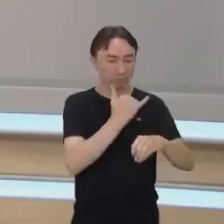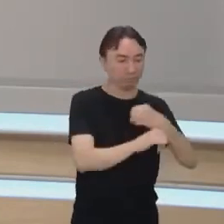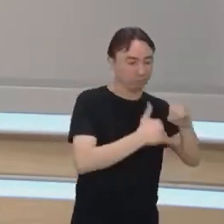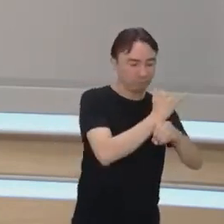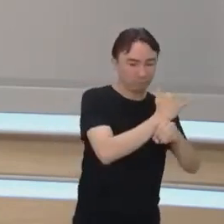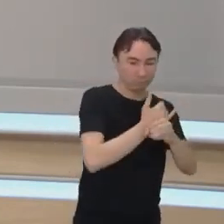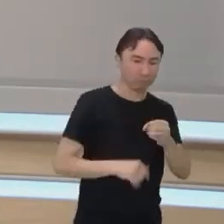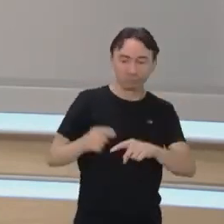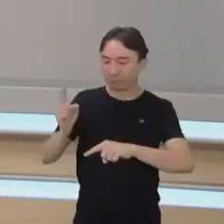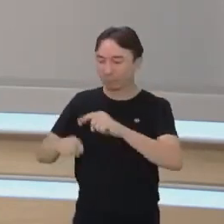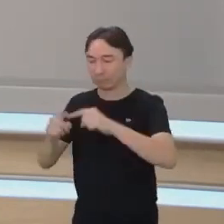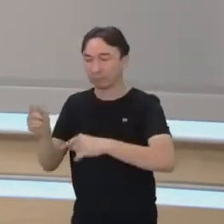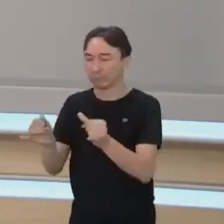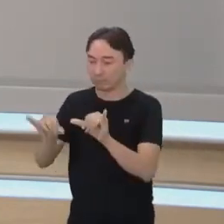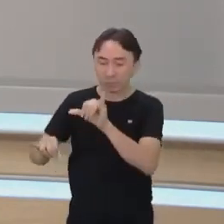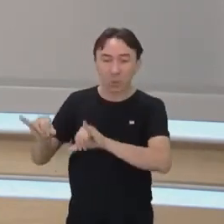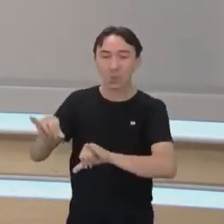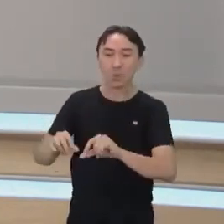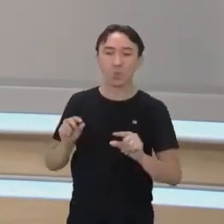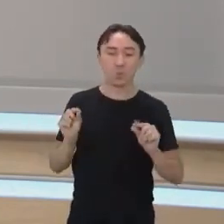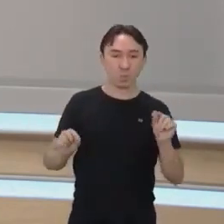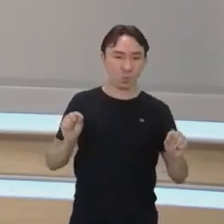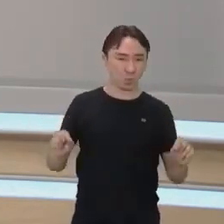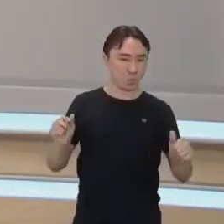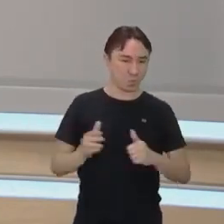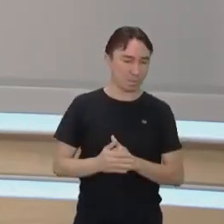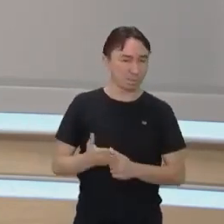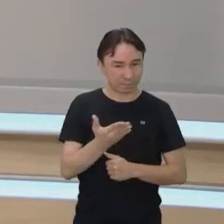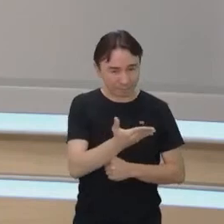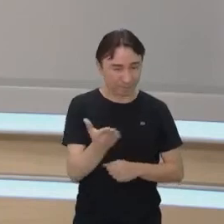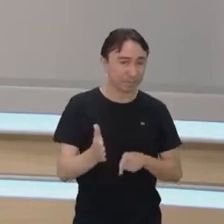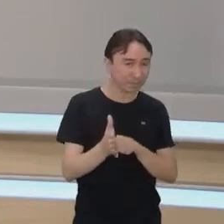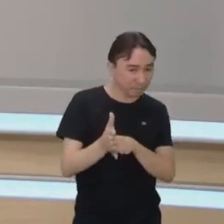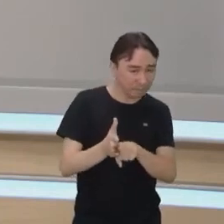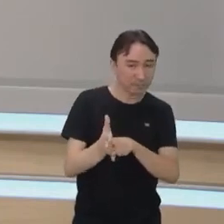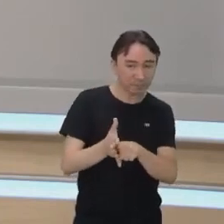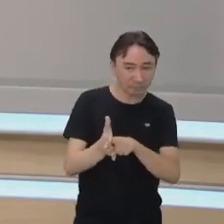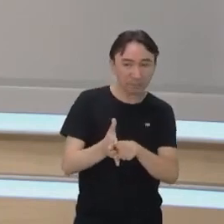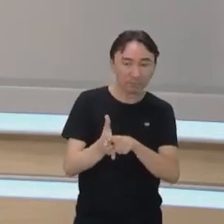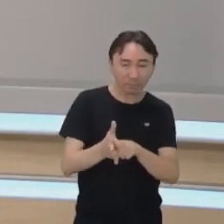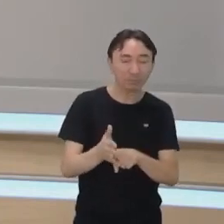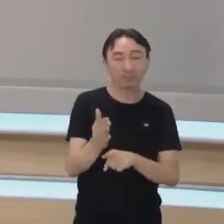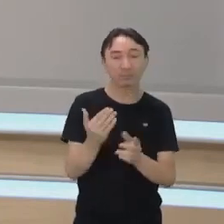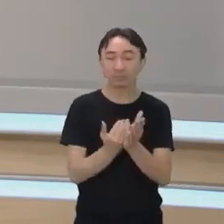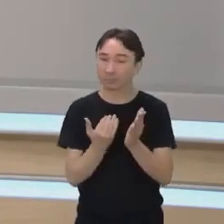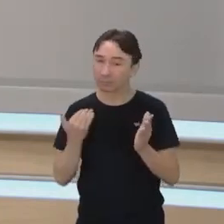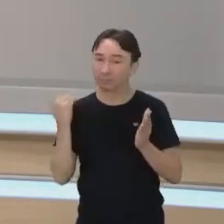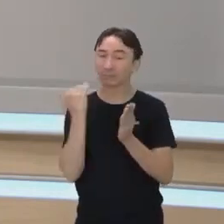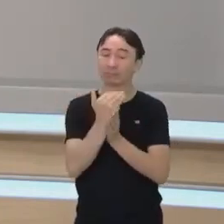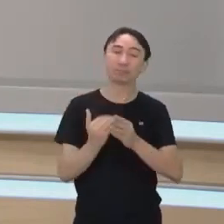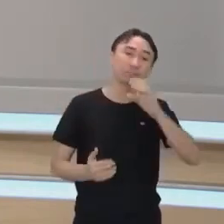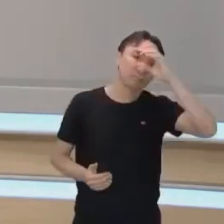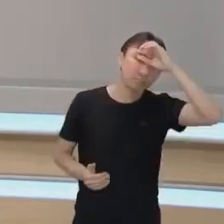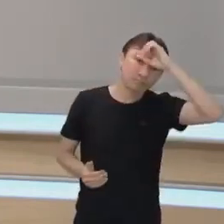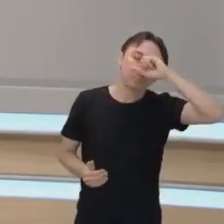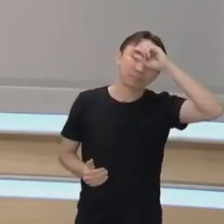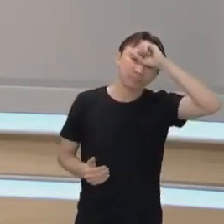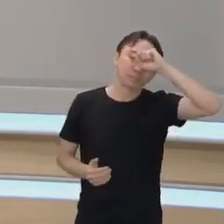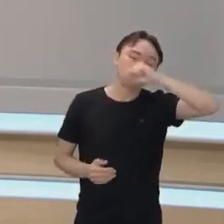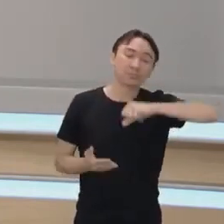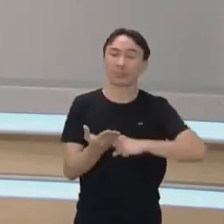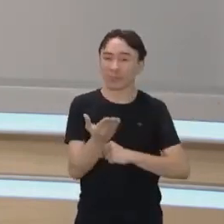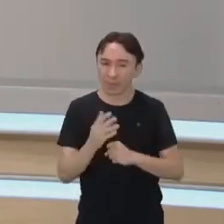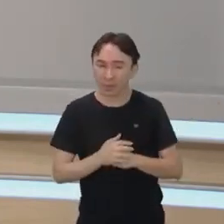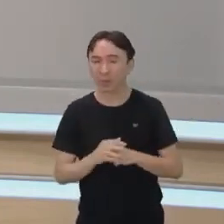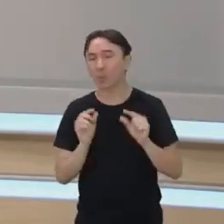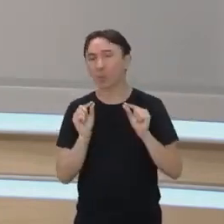químico, as definições que você pode estar pesquisando aí para estar aprofundando e diferenciando a ideia do que vem a ser